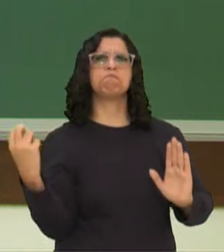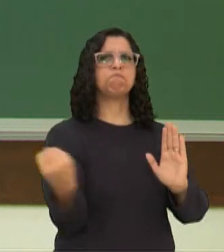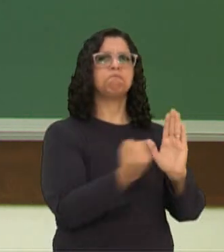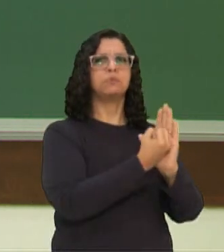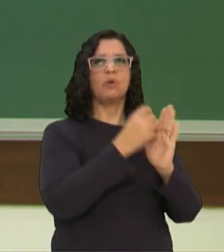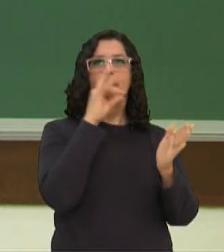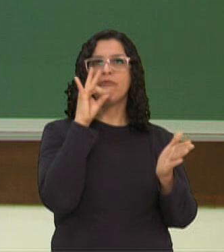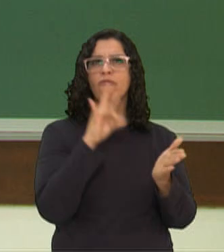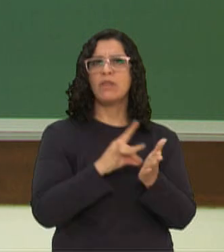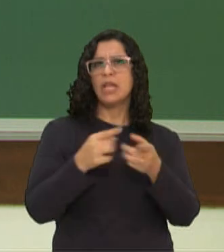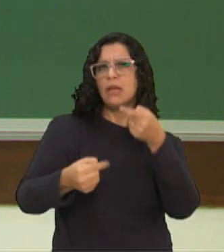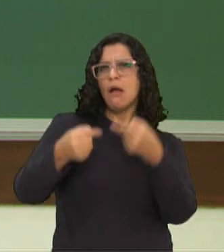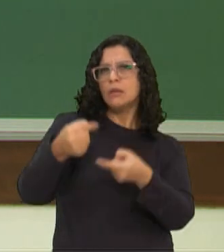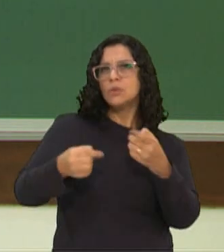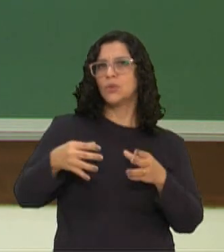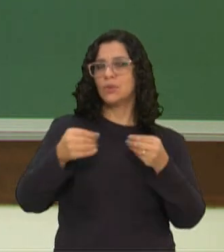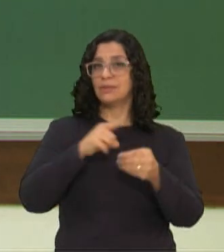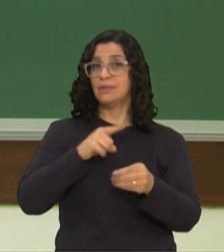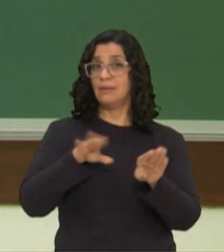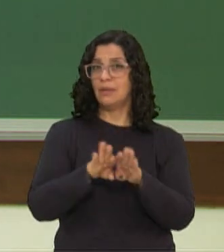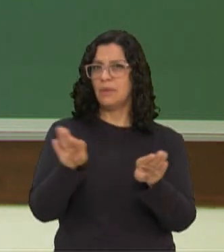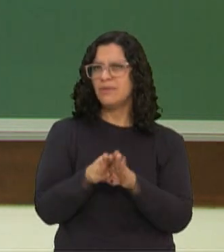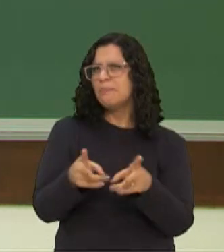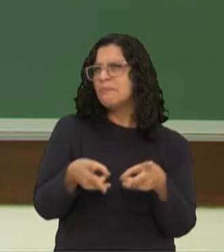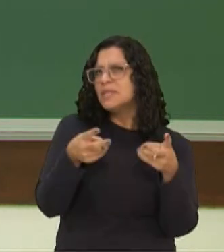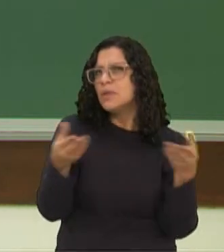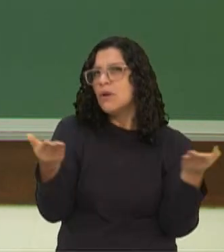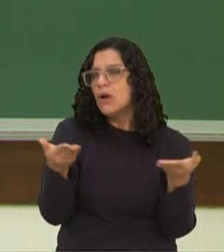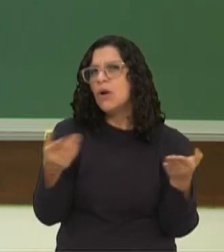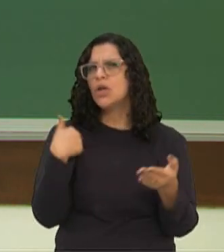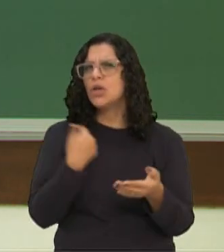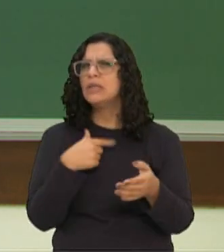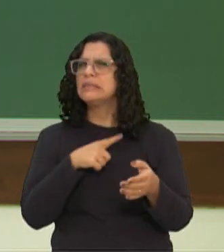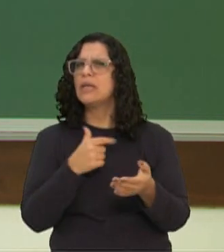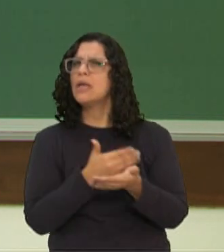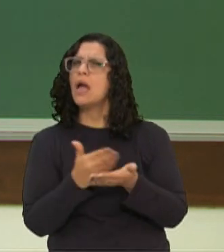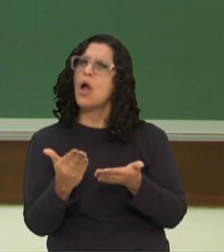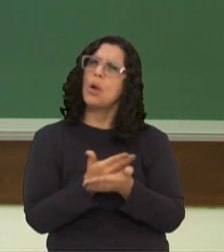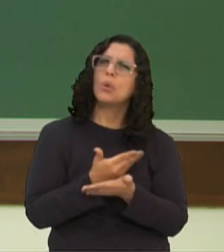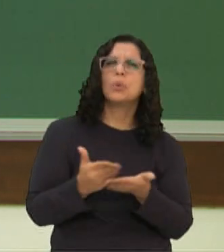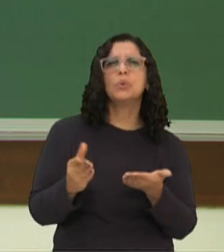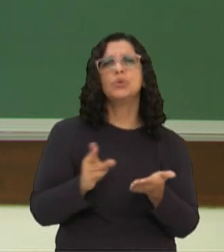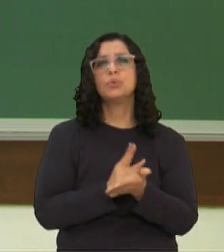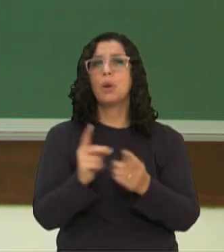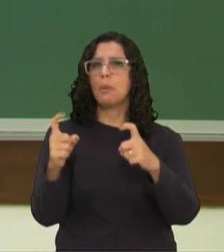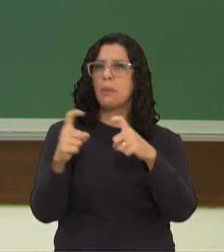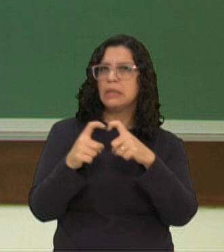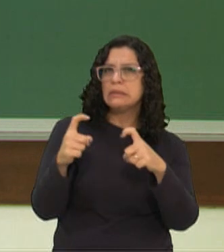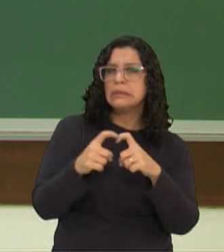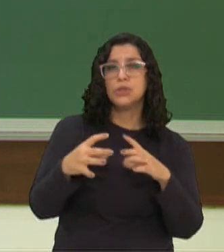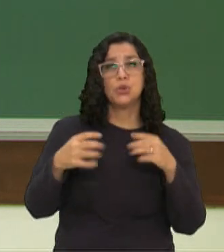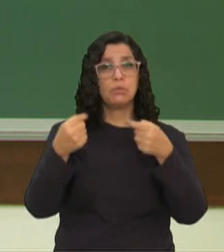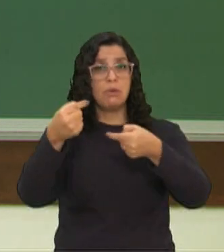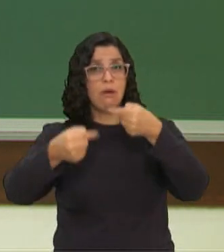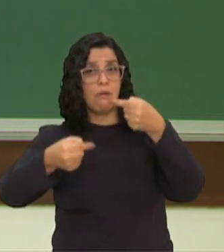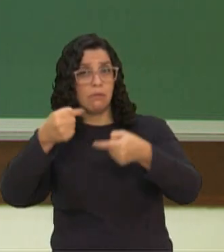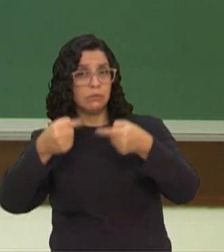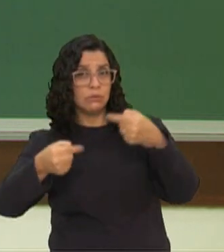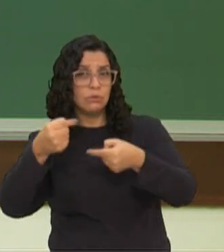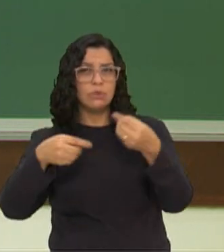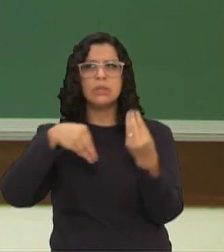vez toda a discussão. Vocês perceberam que até agora, com exceção da medicina, todas as discussões